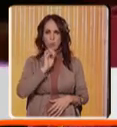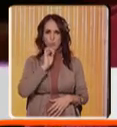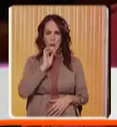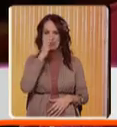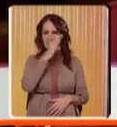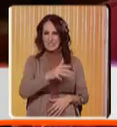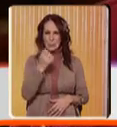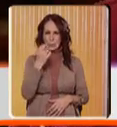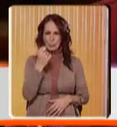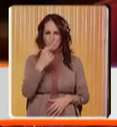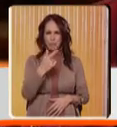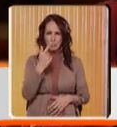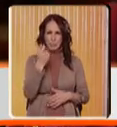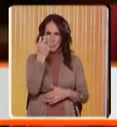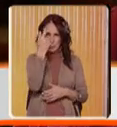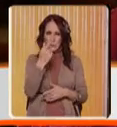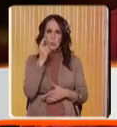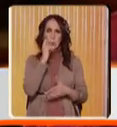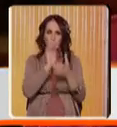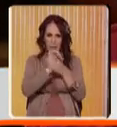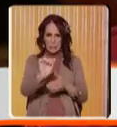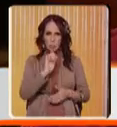ser alérgica ao esperma do companheiro?